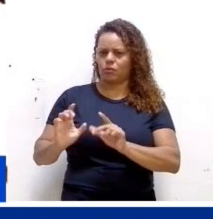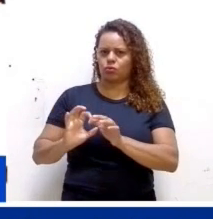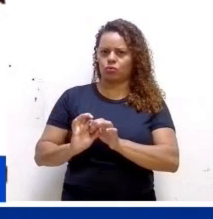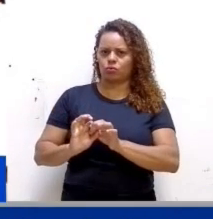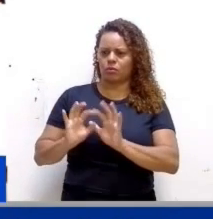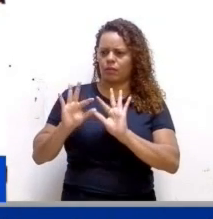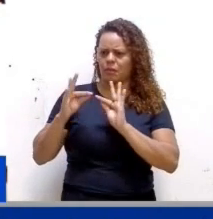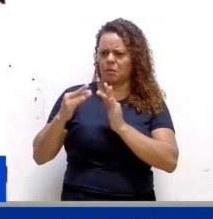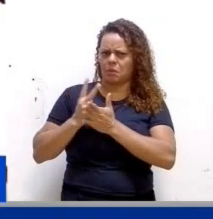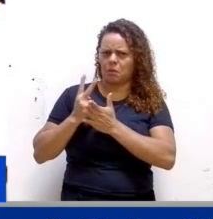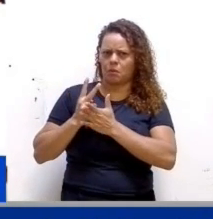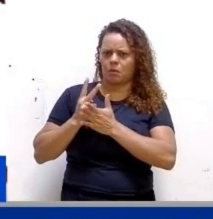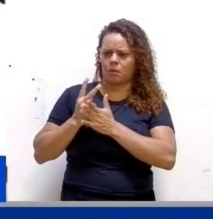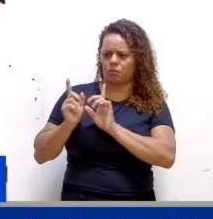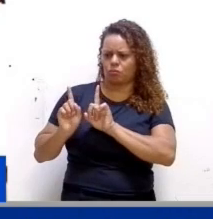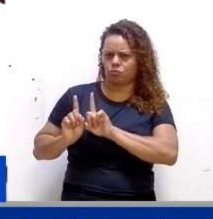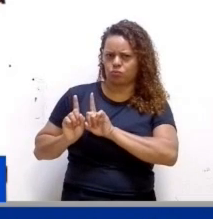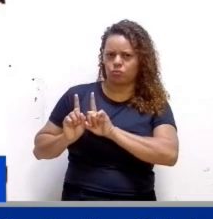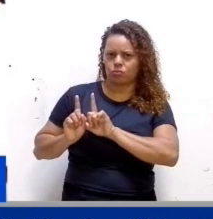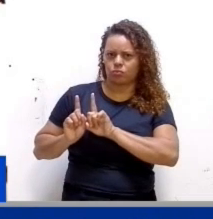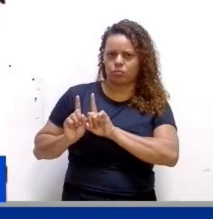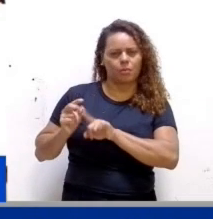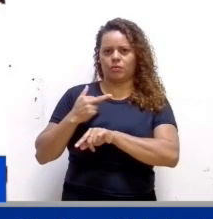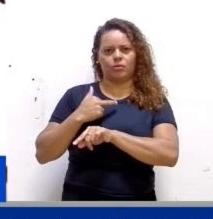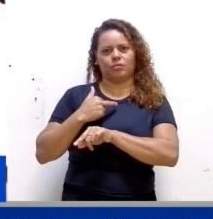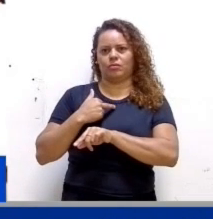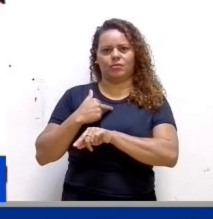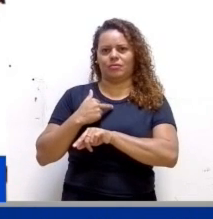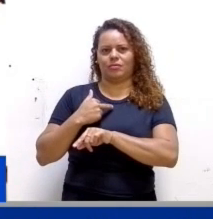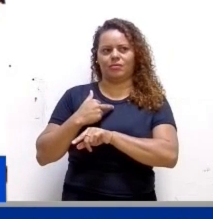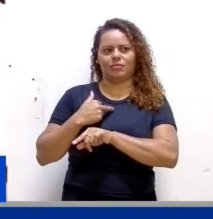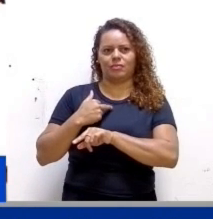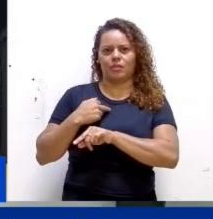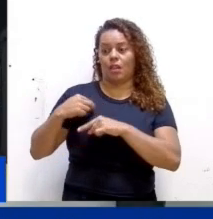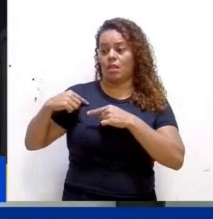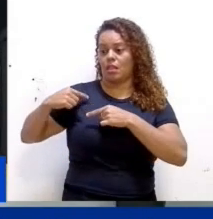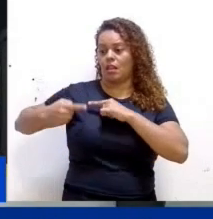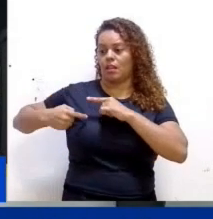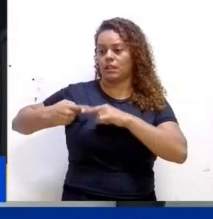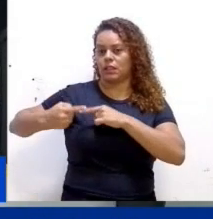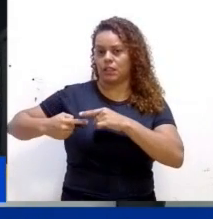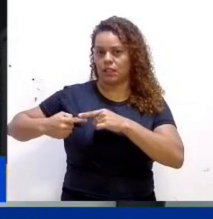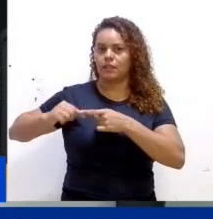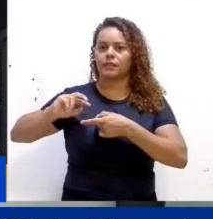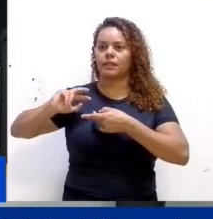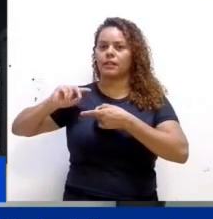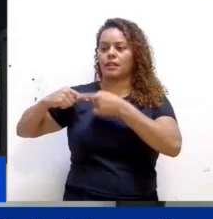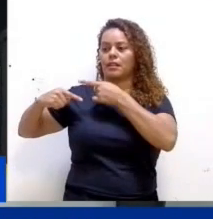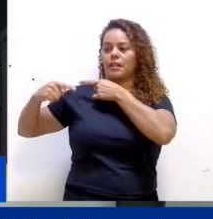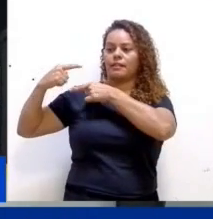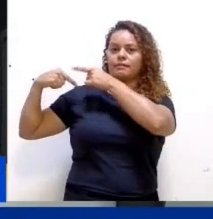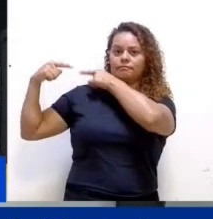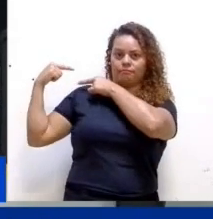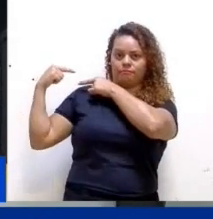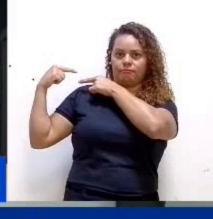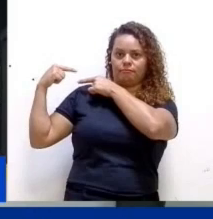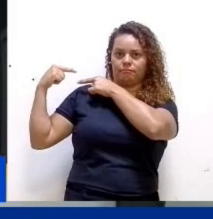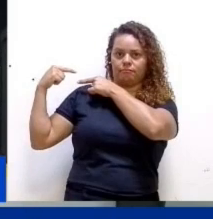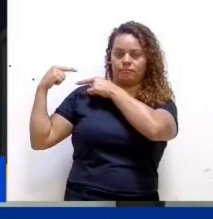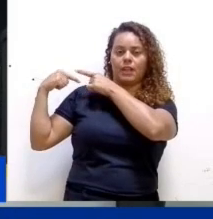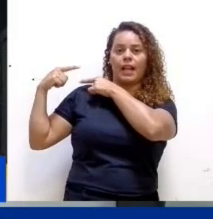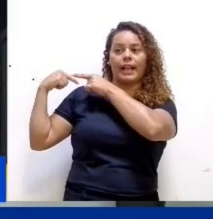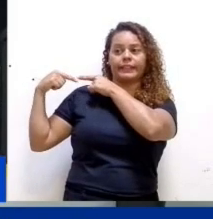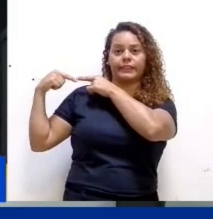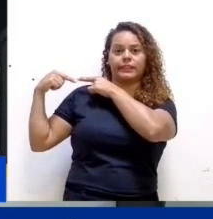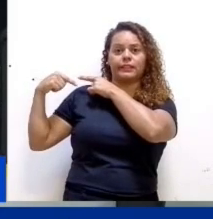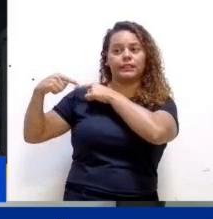falar aqui para vocês. Ascendente. e descendente. Imagem ampla do auditório, com a